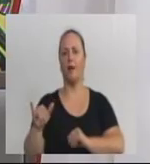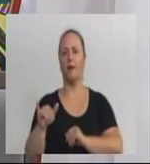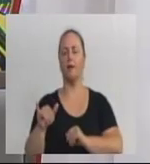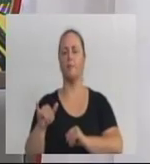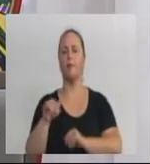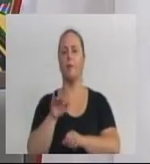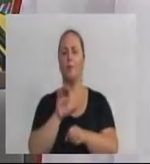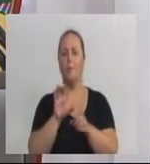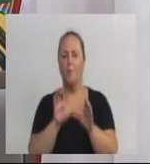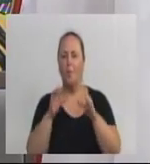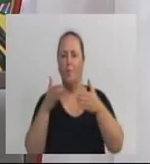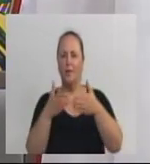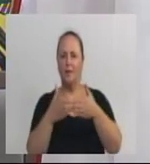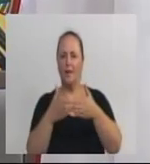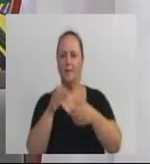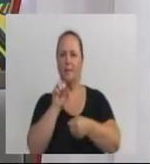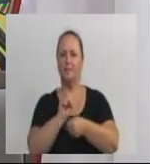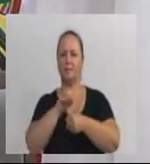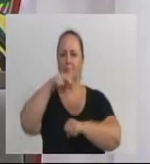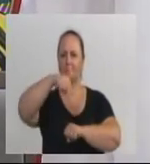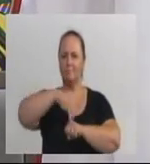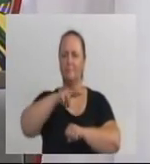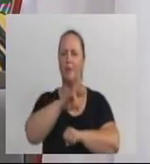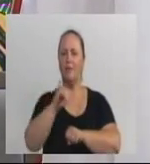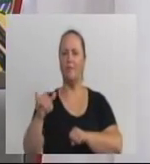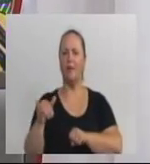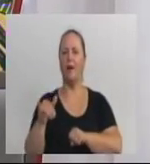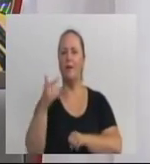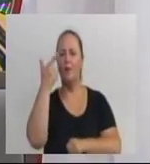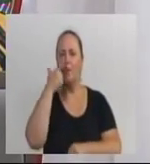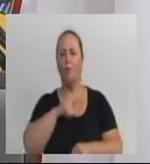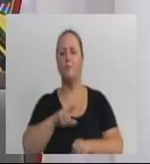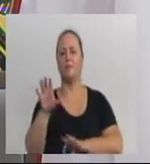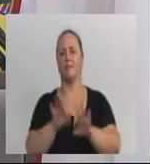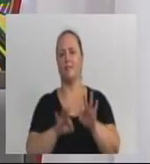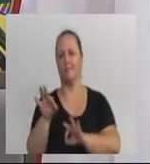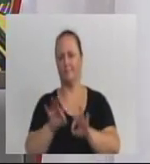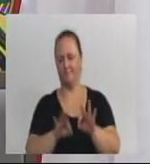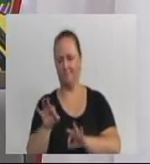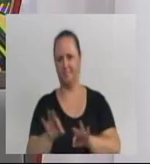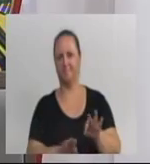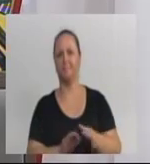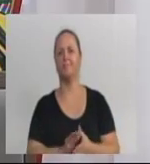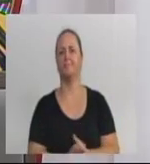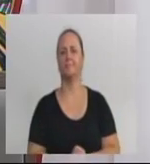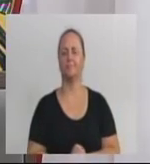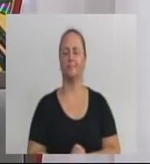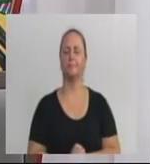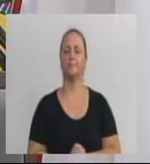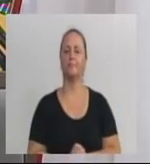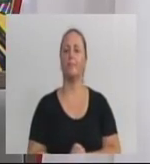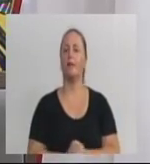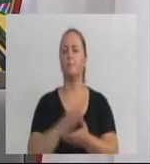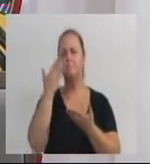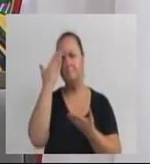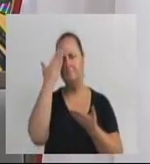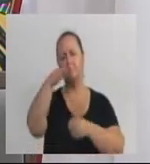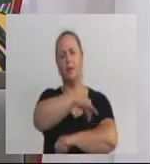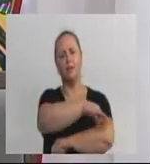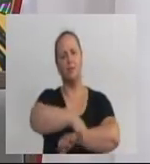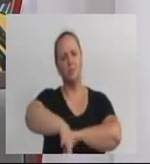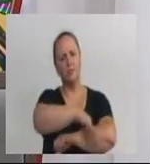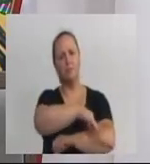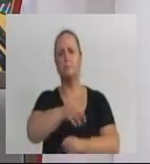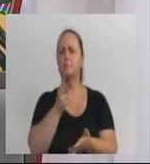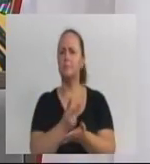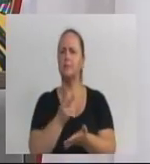comunidade, de todos aqueles moradores. Muito obrigado, engenheiro Paulo, porque está sempre à disposição para nos atender. Agora